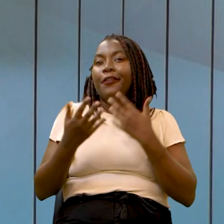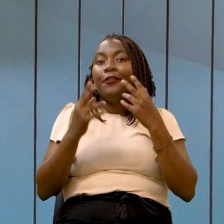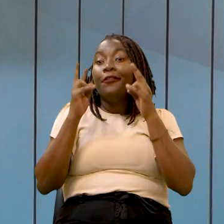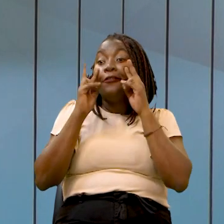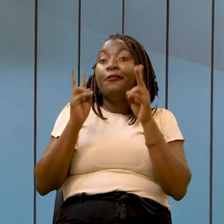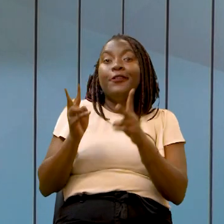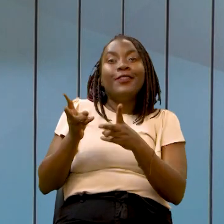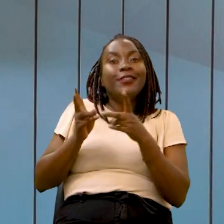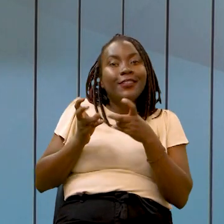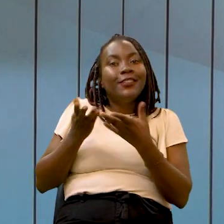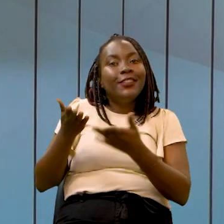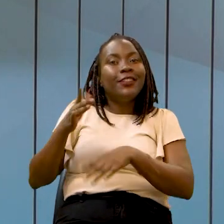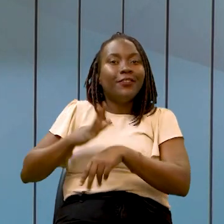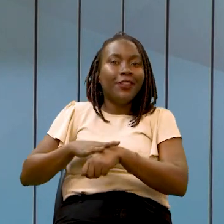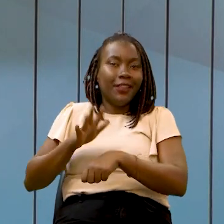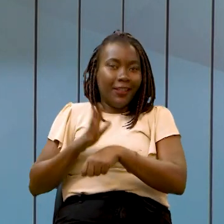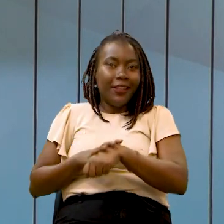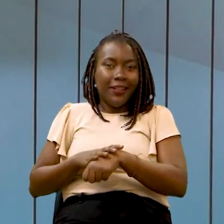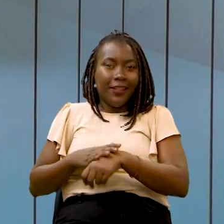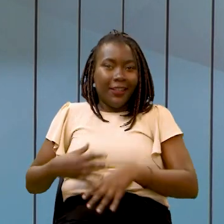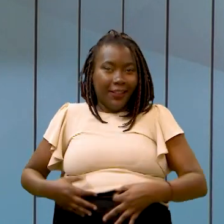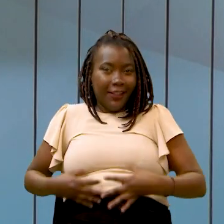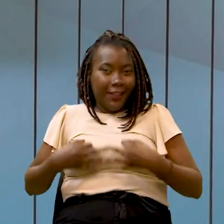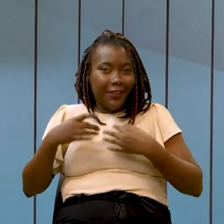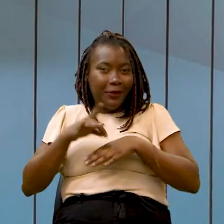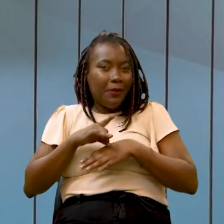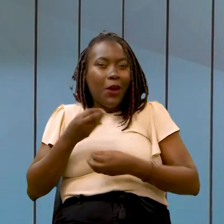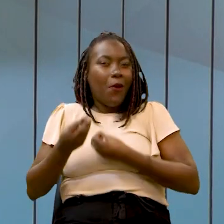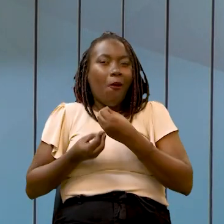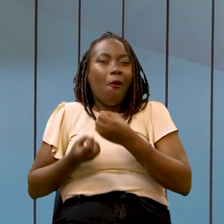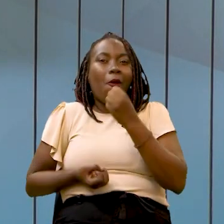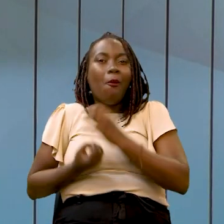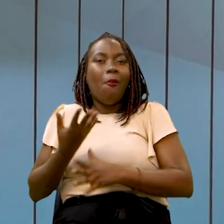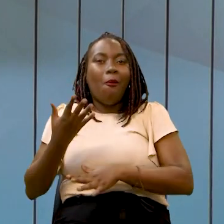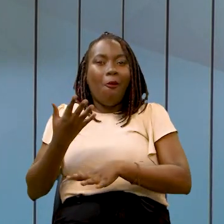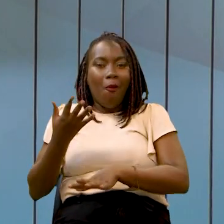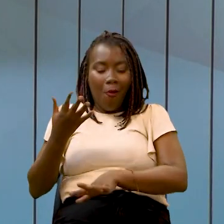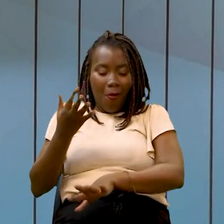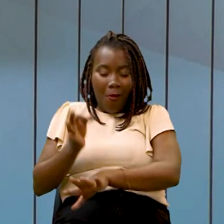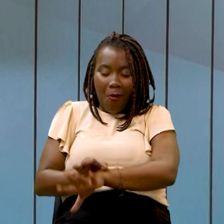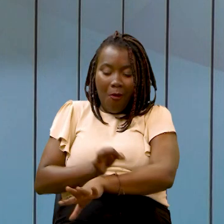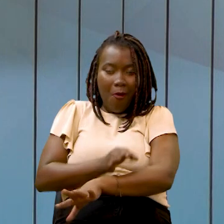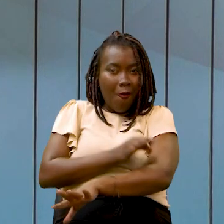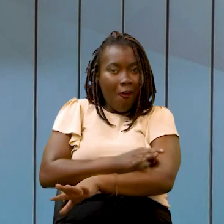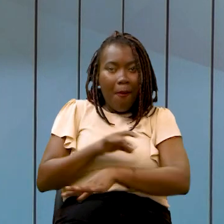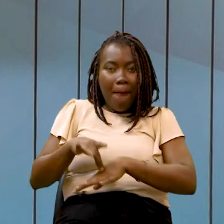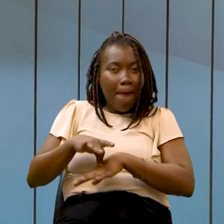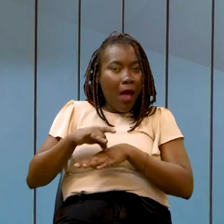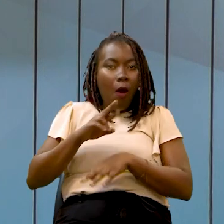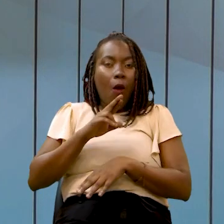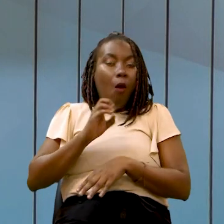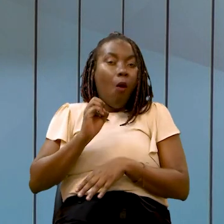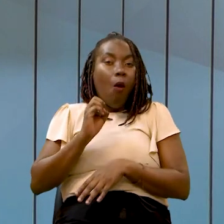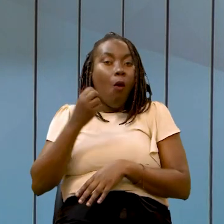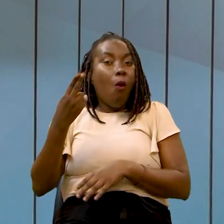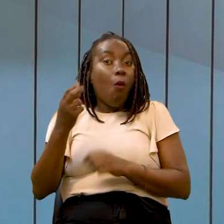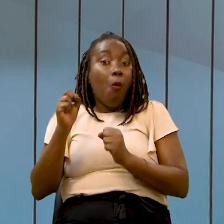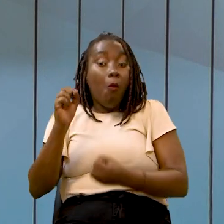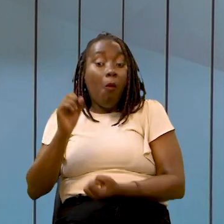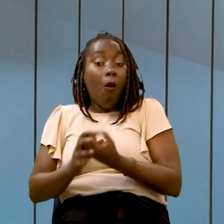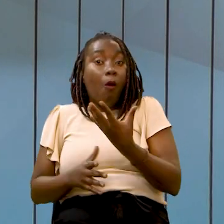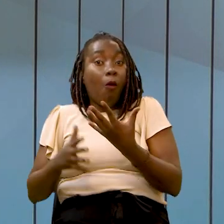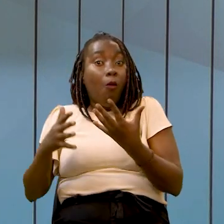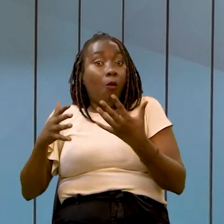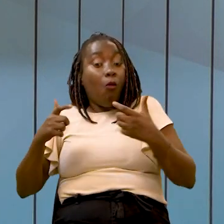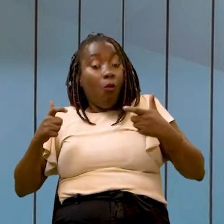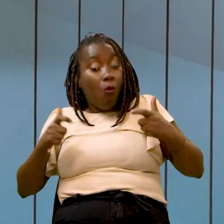mais visíveis, né, nessa doença, né, do câncer de pele? Como que ele aparece na pele? ou ele não é muito, ele